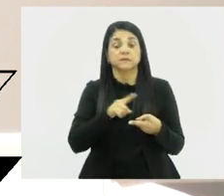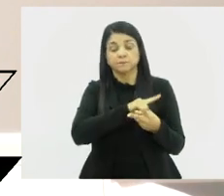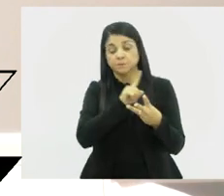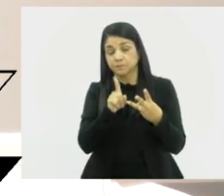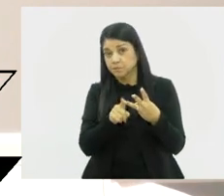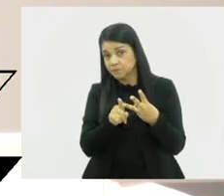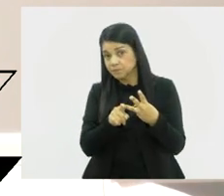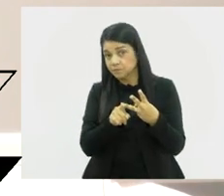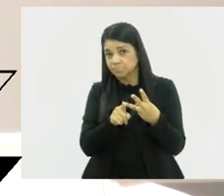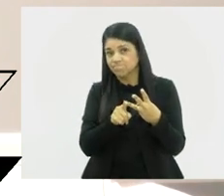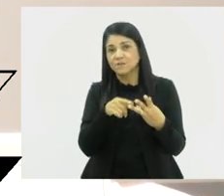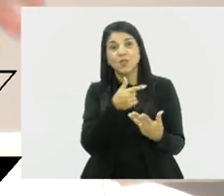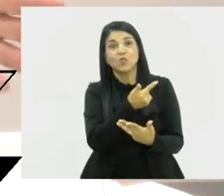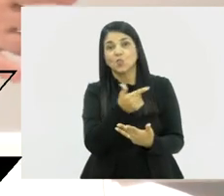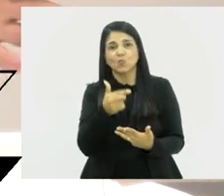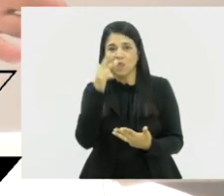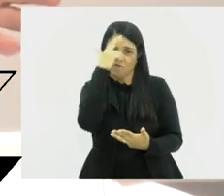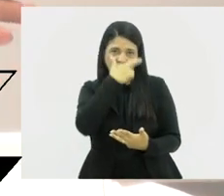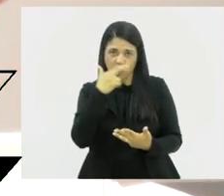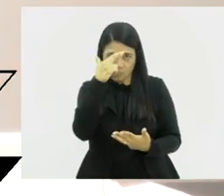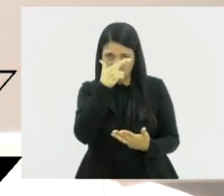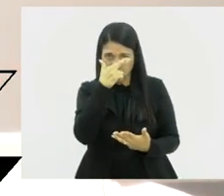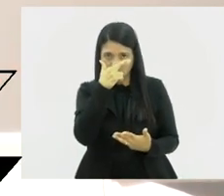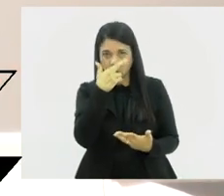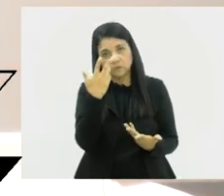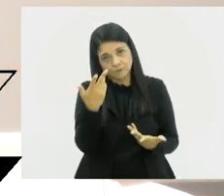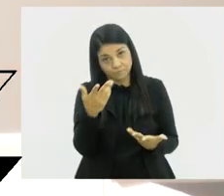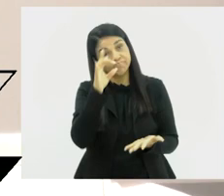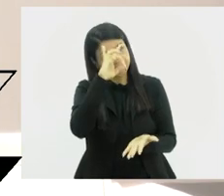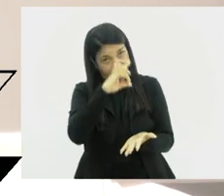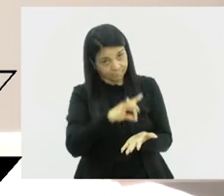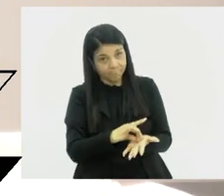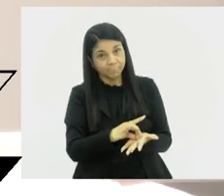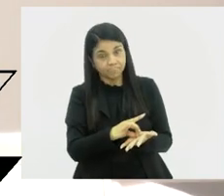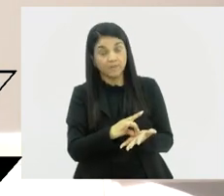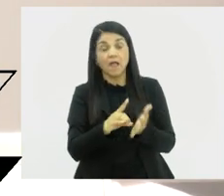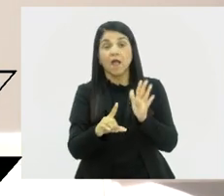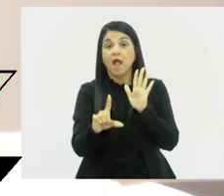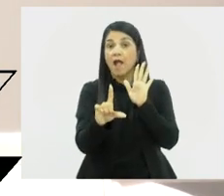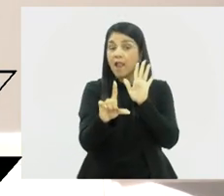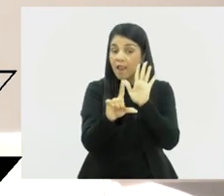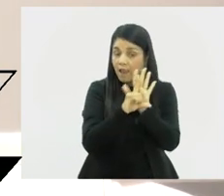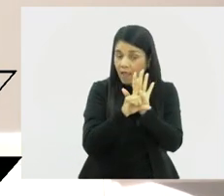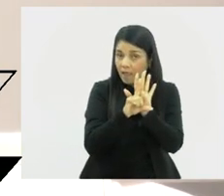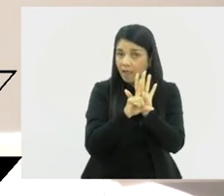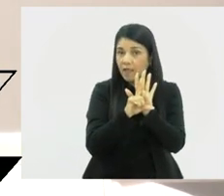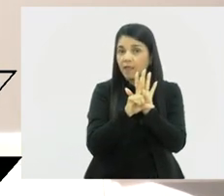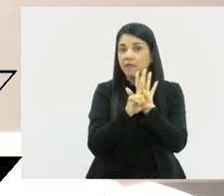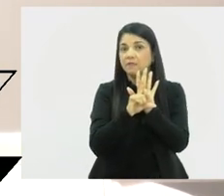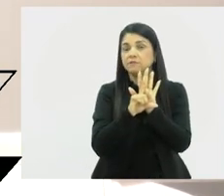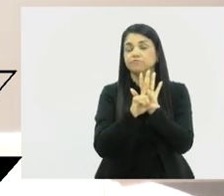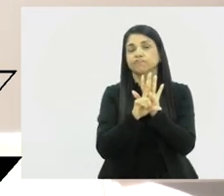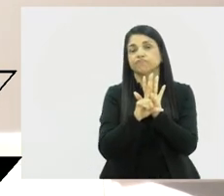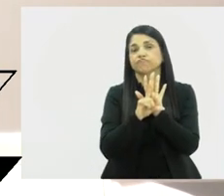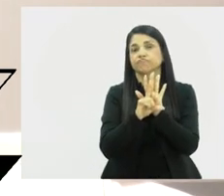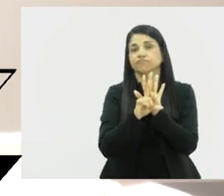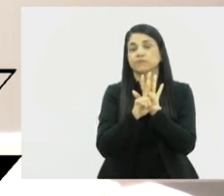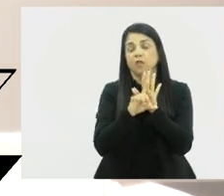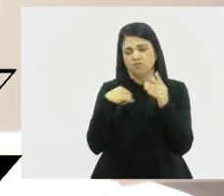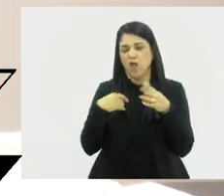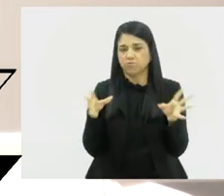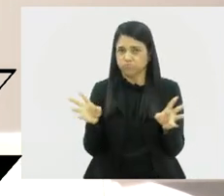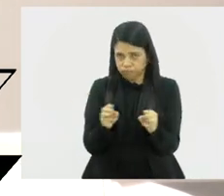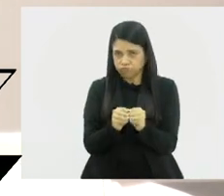dizem que não tem fiscalização, o que é verdade. A própria lei, com isso já encerro, que já estourei meu tempo inicial aqui, já vou